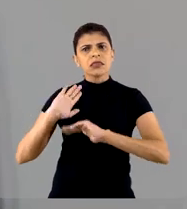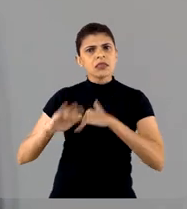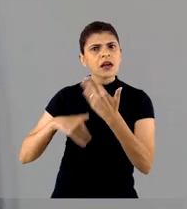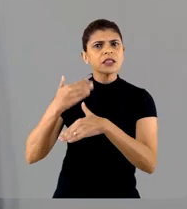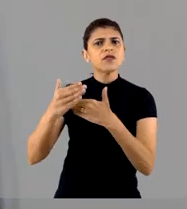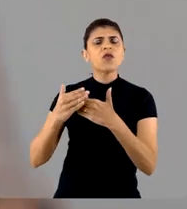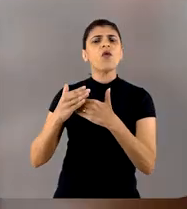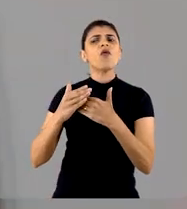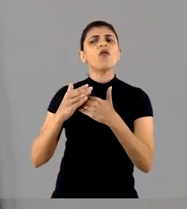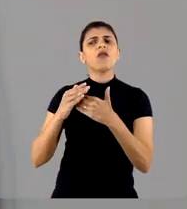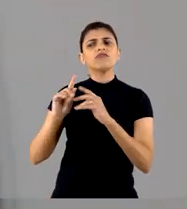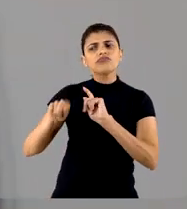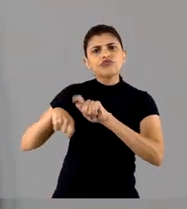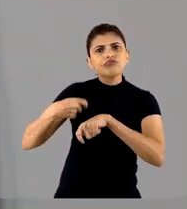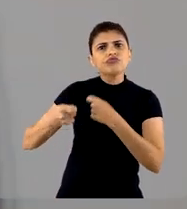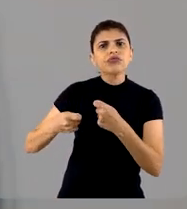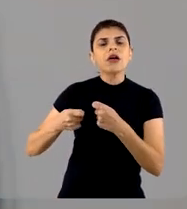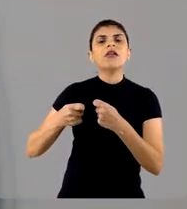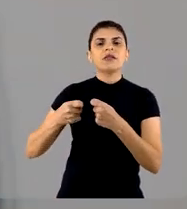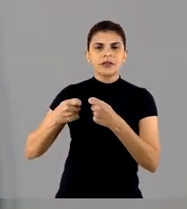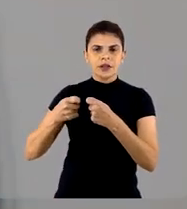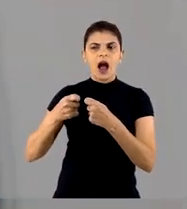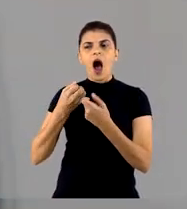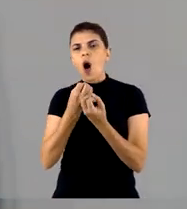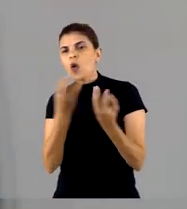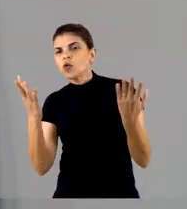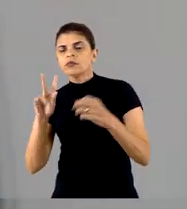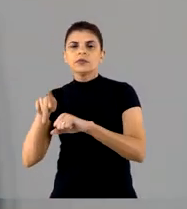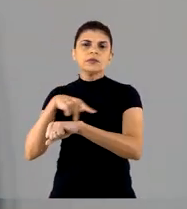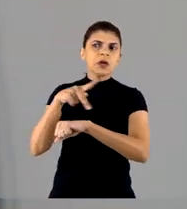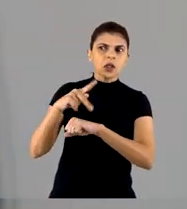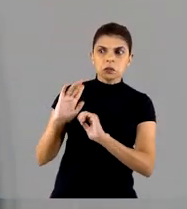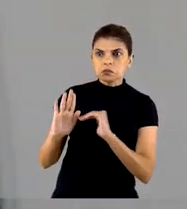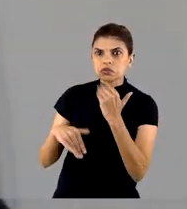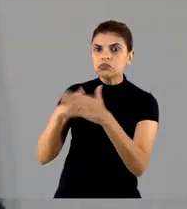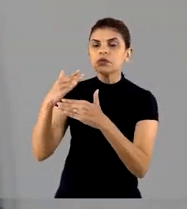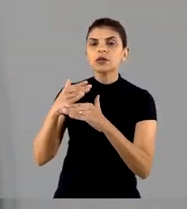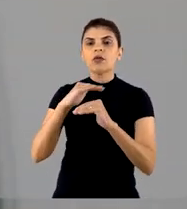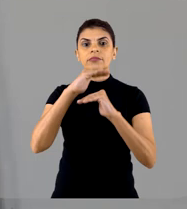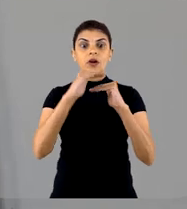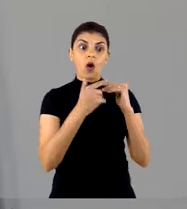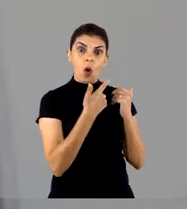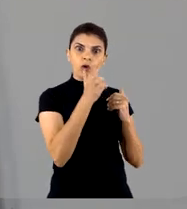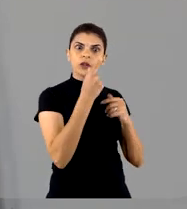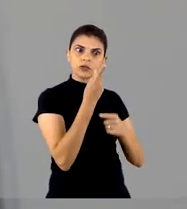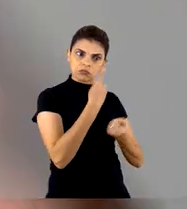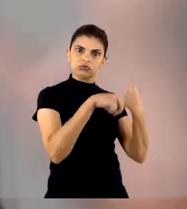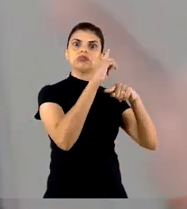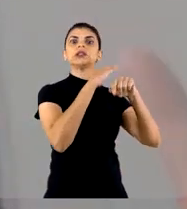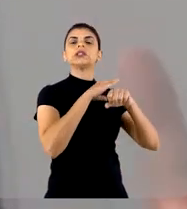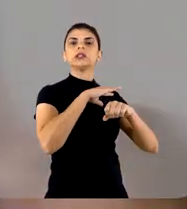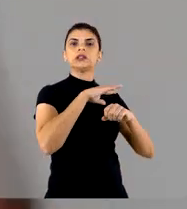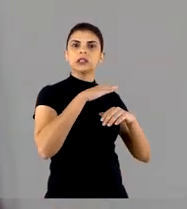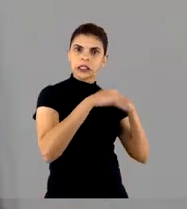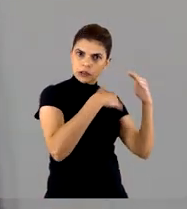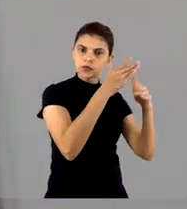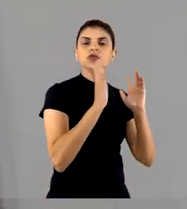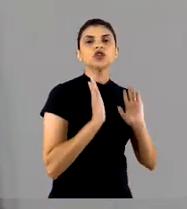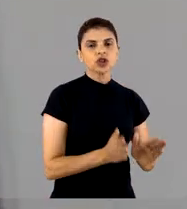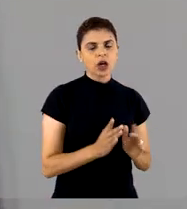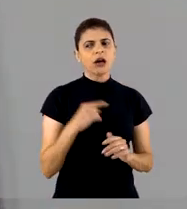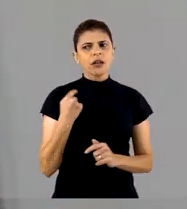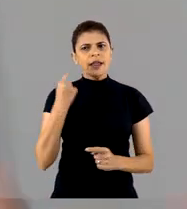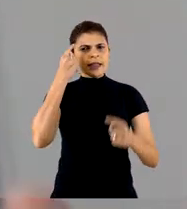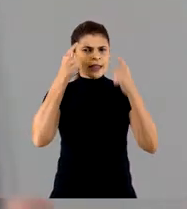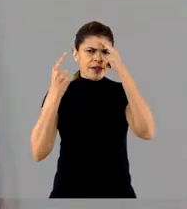desenvolvimento basicamente classificou as nações entre algumas nações desenvolvidas e algumas subdesenvolvidas. Com isso, você criava uma ideia